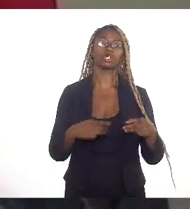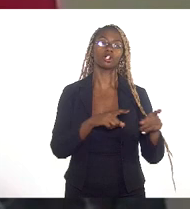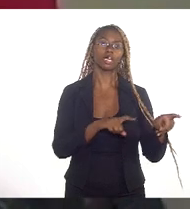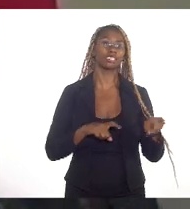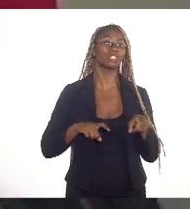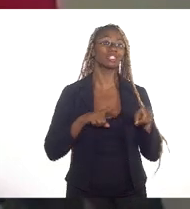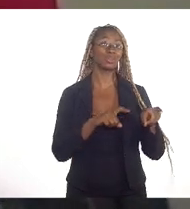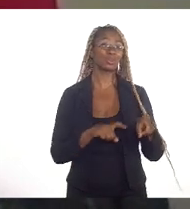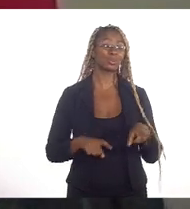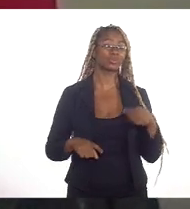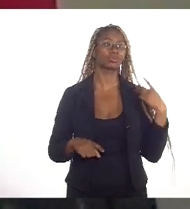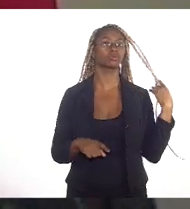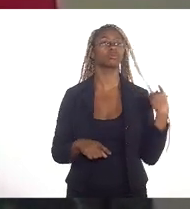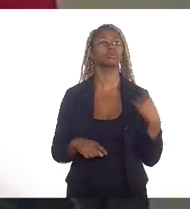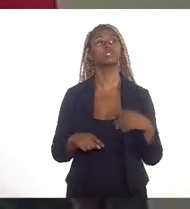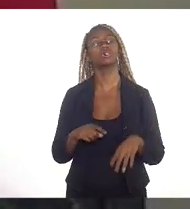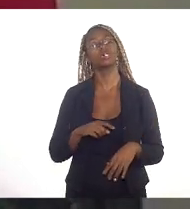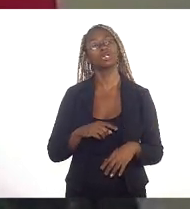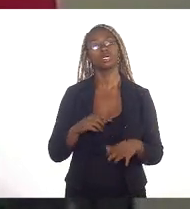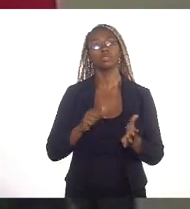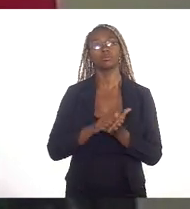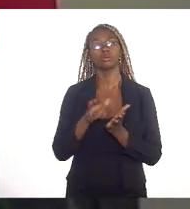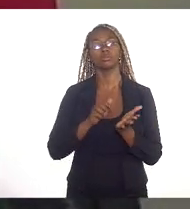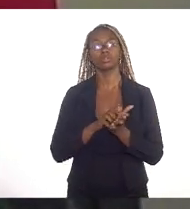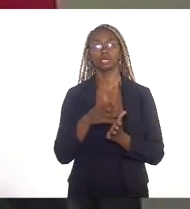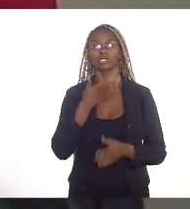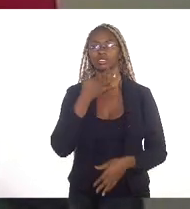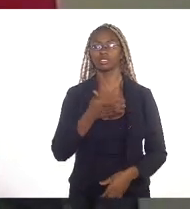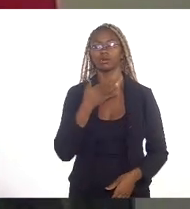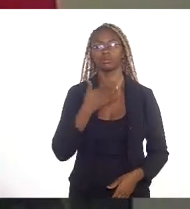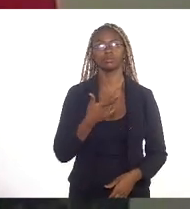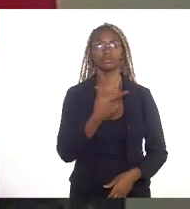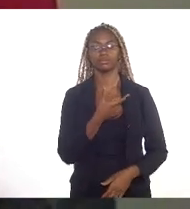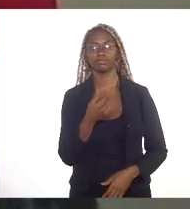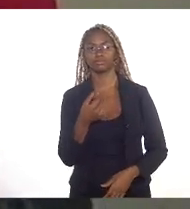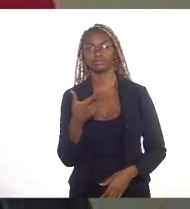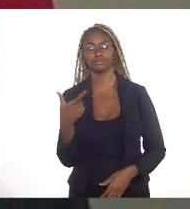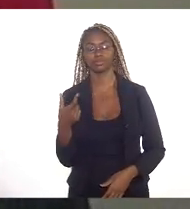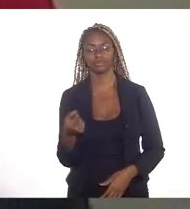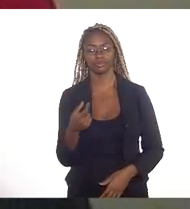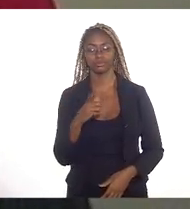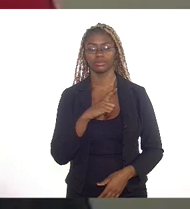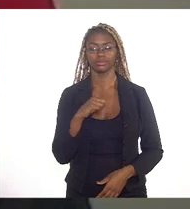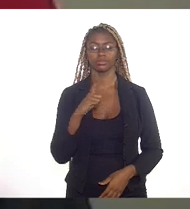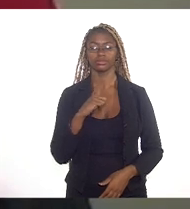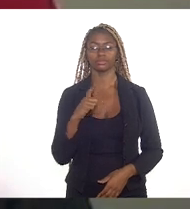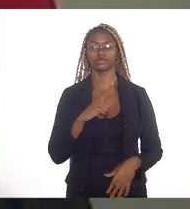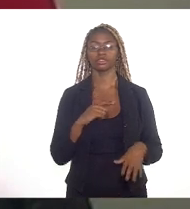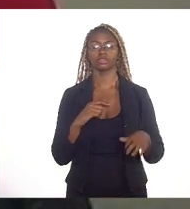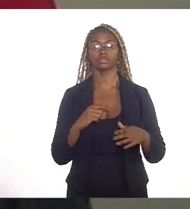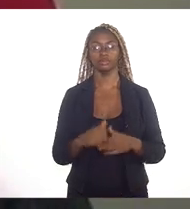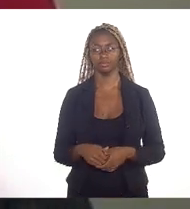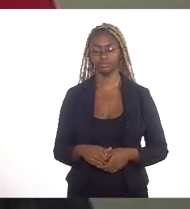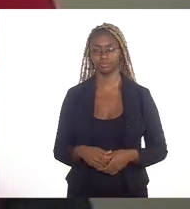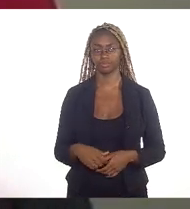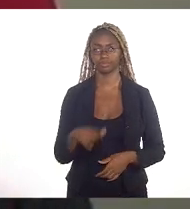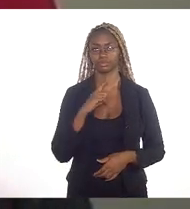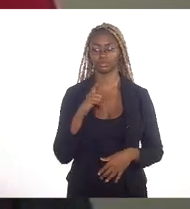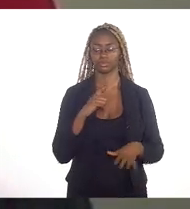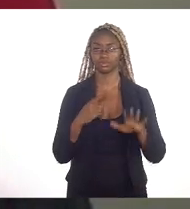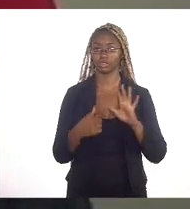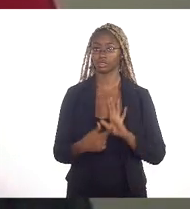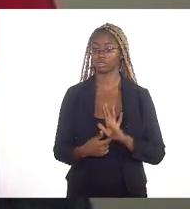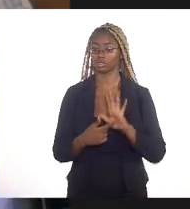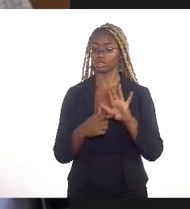que foi publicada em dezembro de 2020, e há uma manifestação expressa